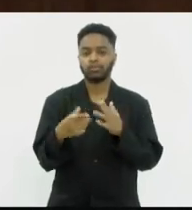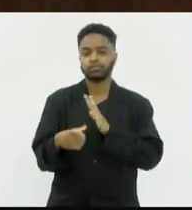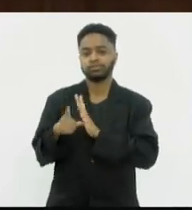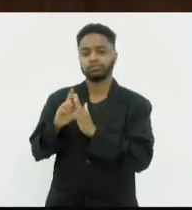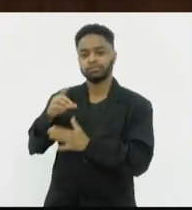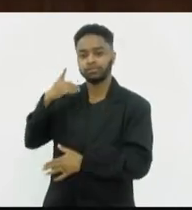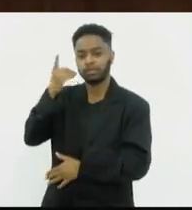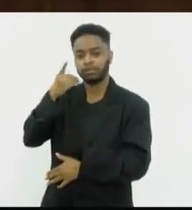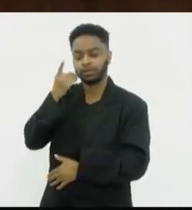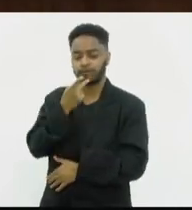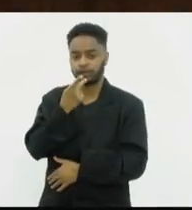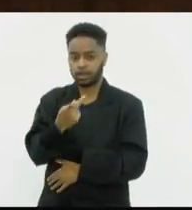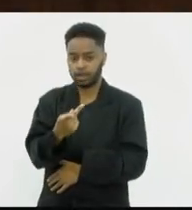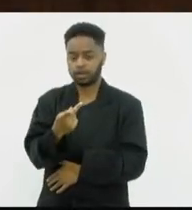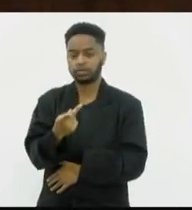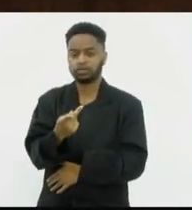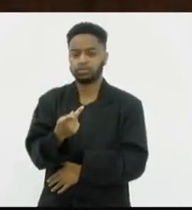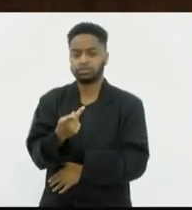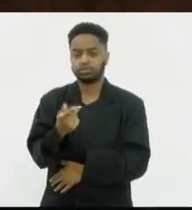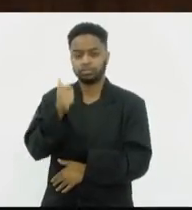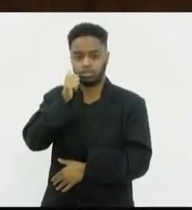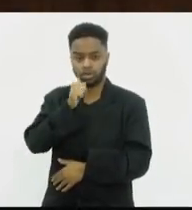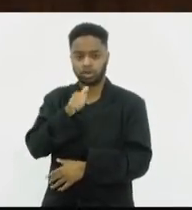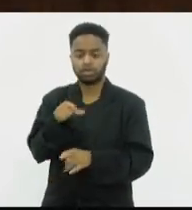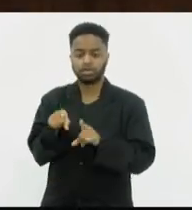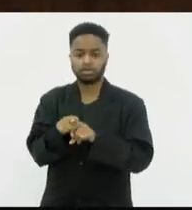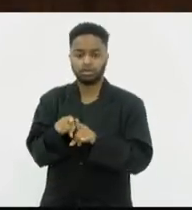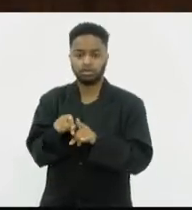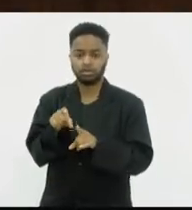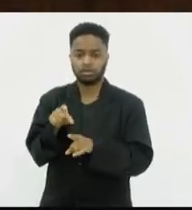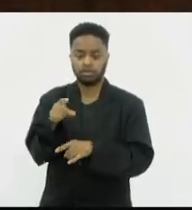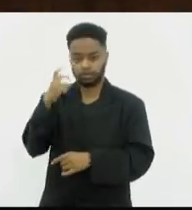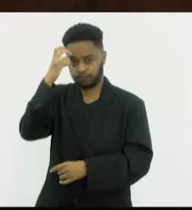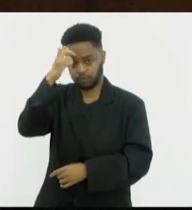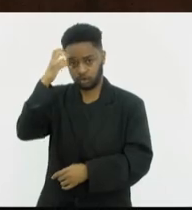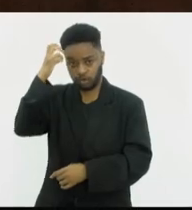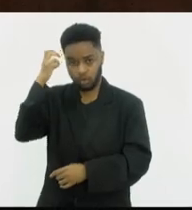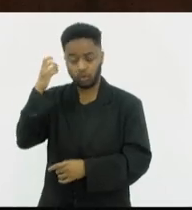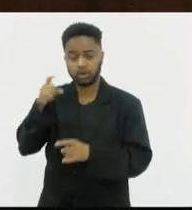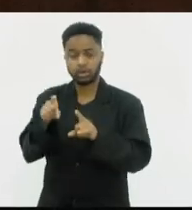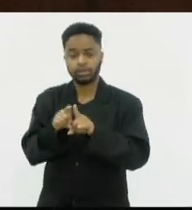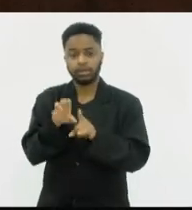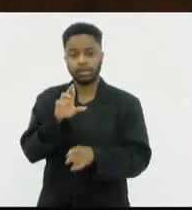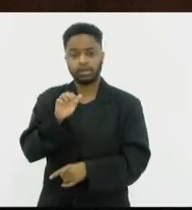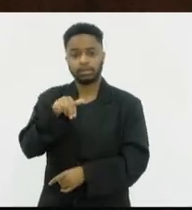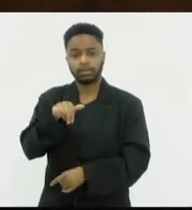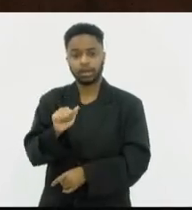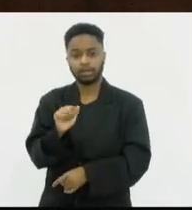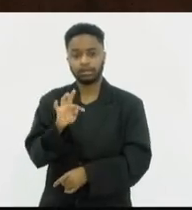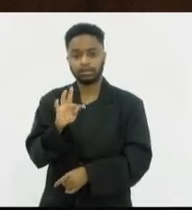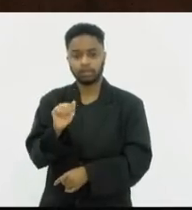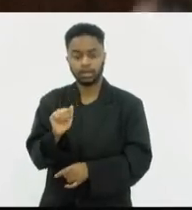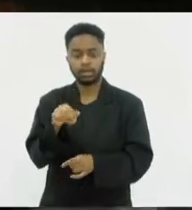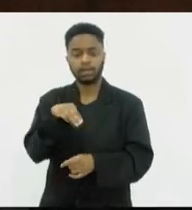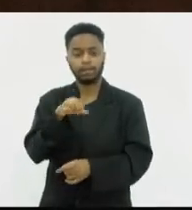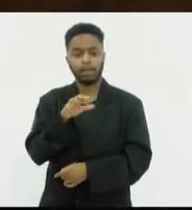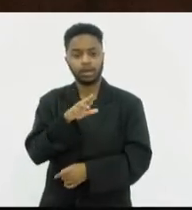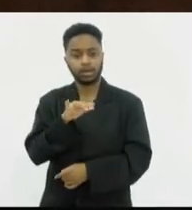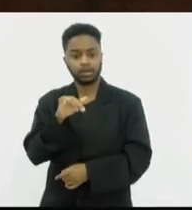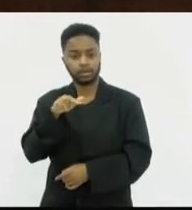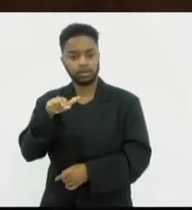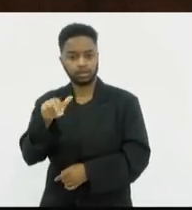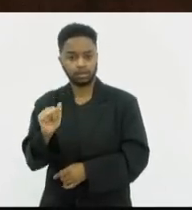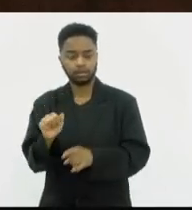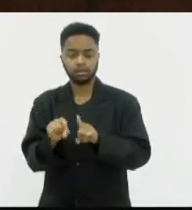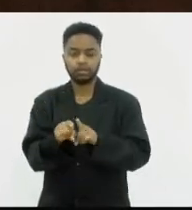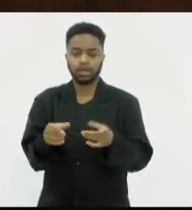como falaram, as deputadas Verônica Lima, Renata Souza, Marina do MST,